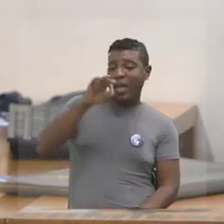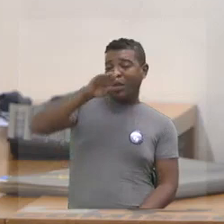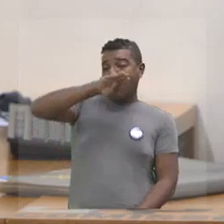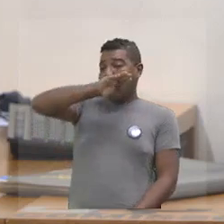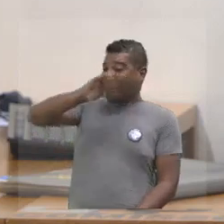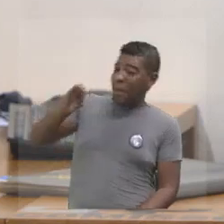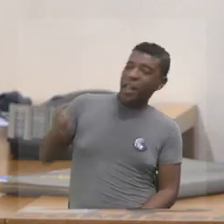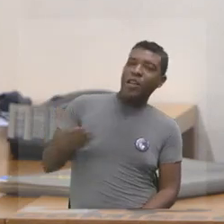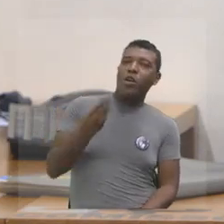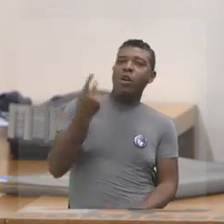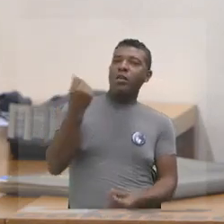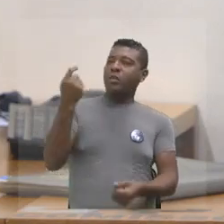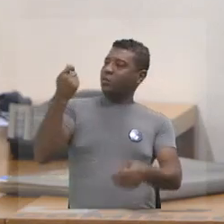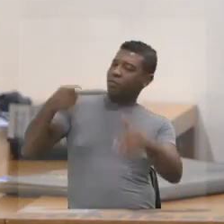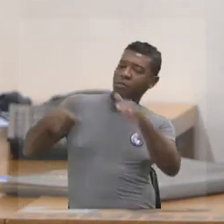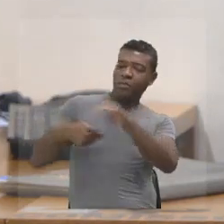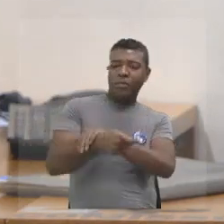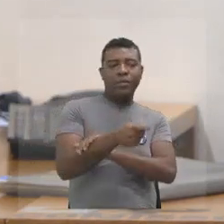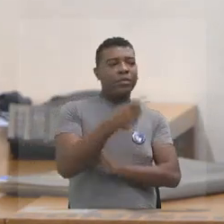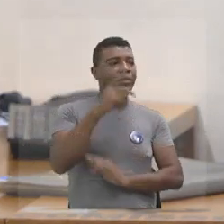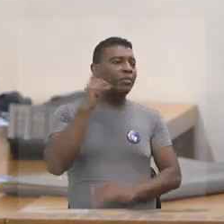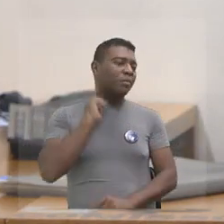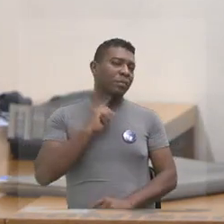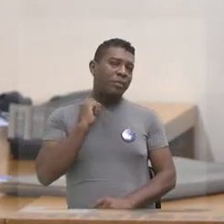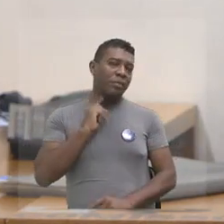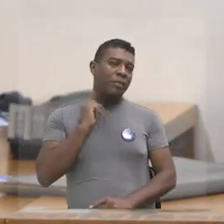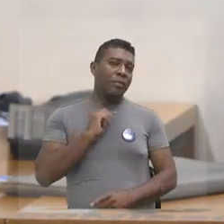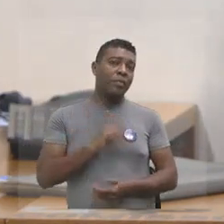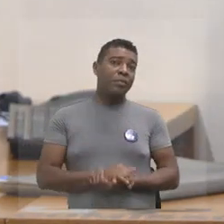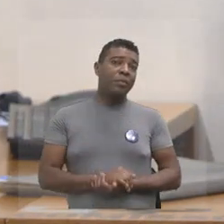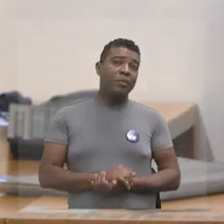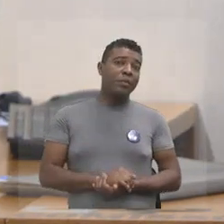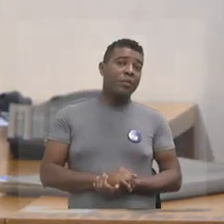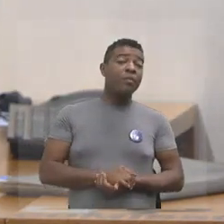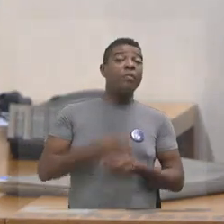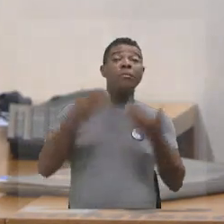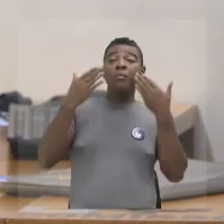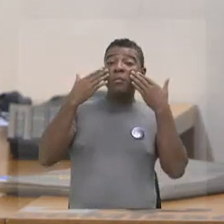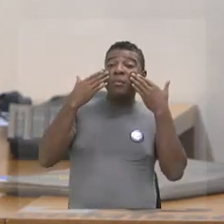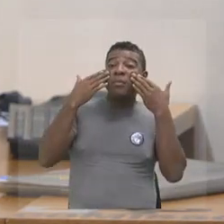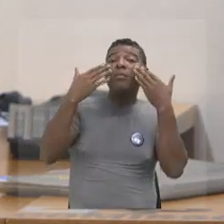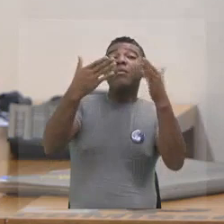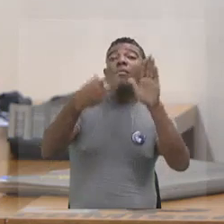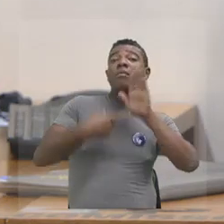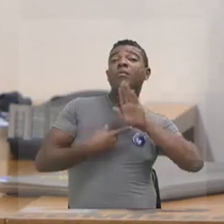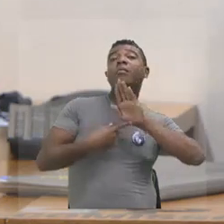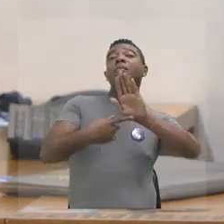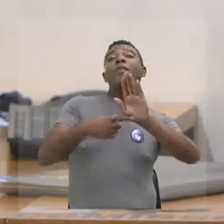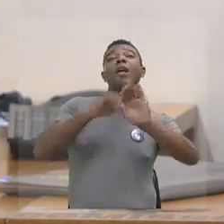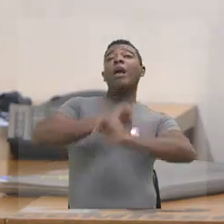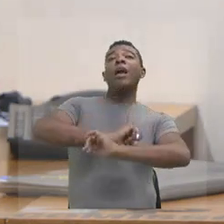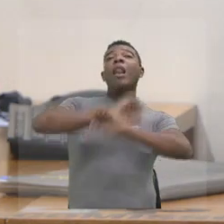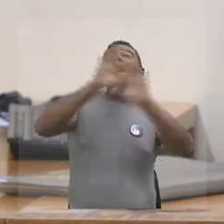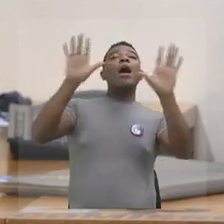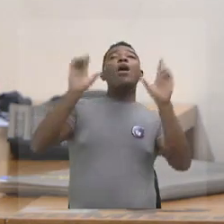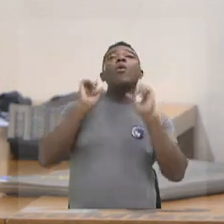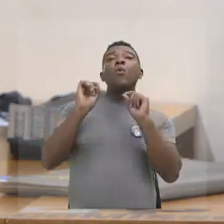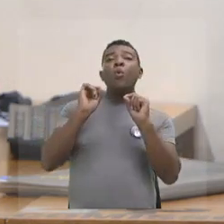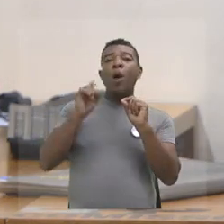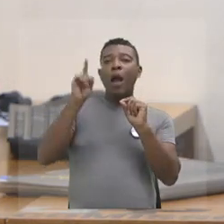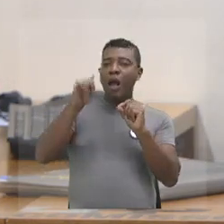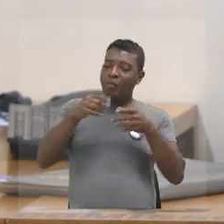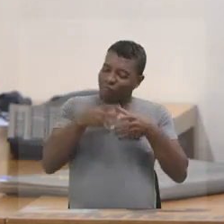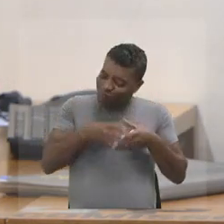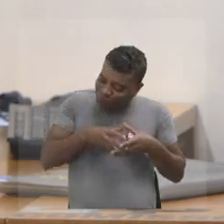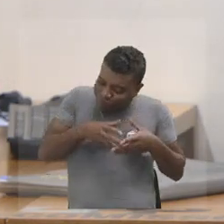em Minas Gerais Isso demonstra claramente o crescimento estupendo